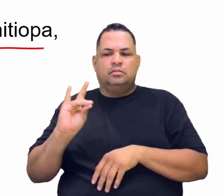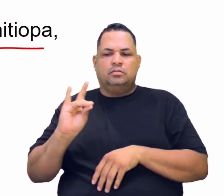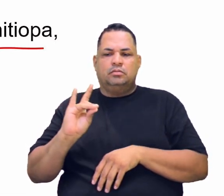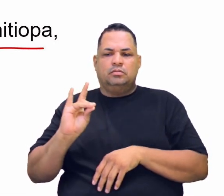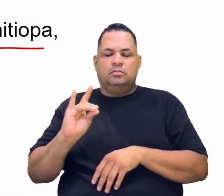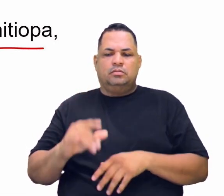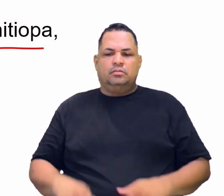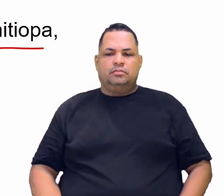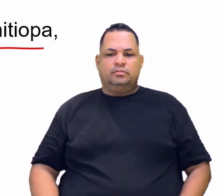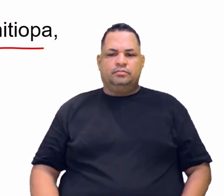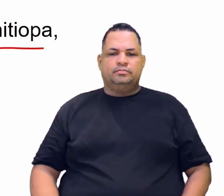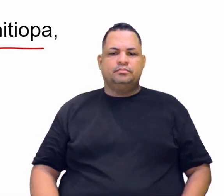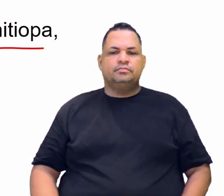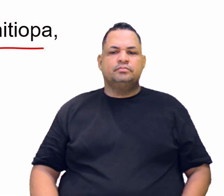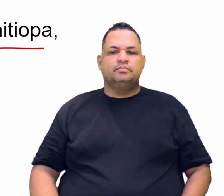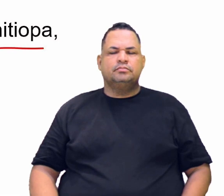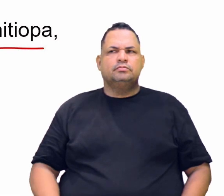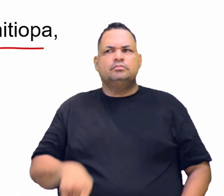boliviano.